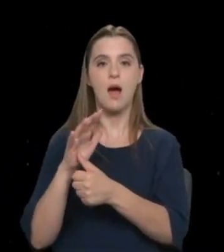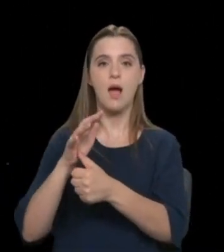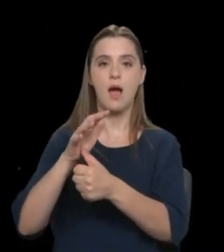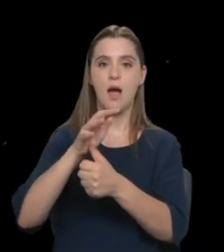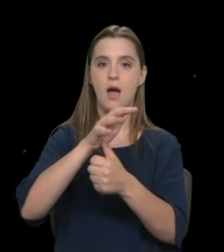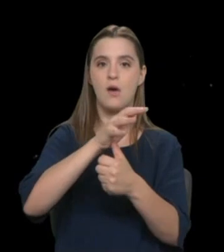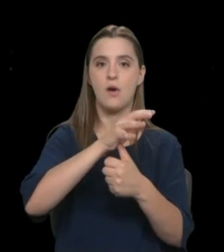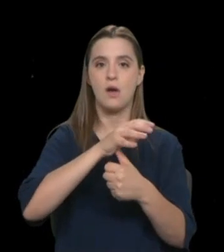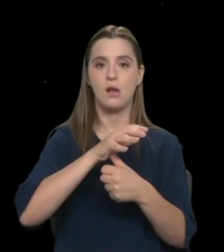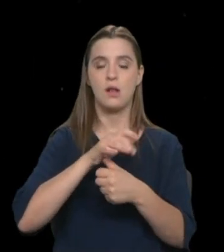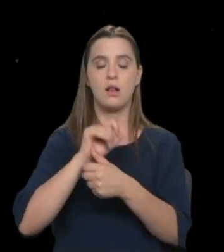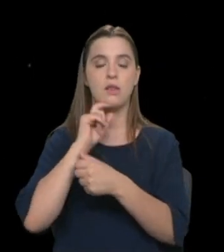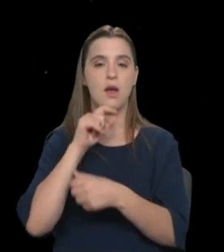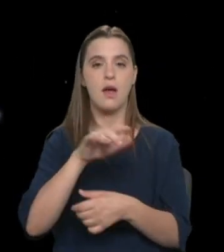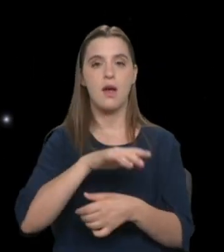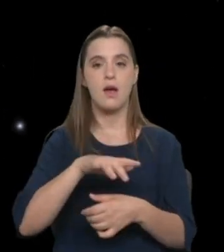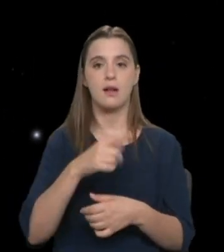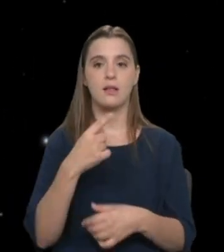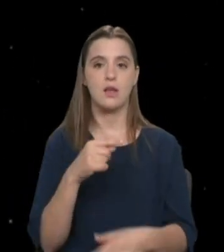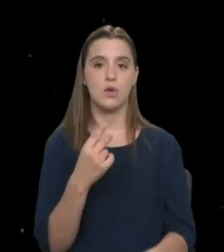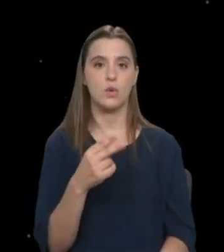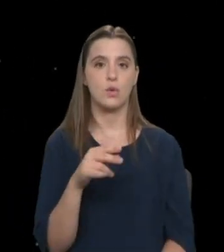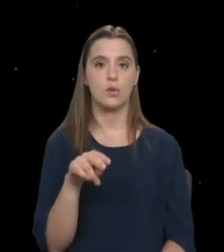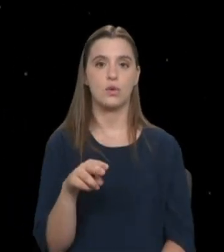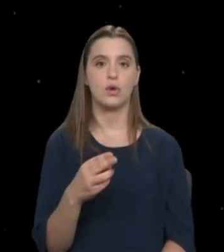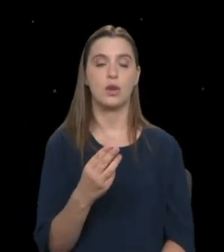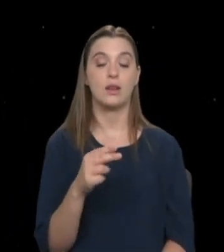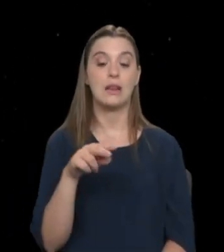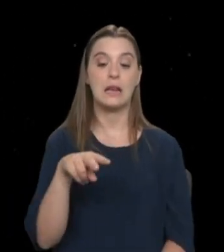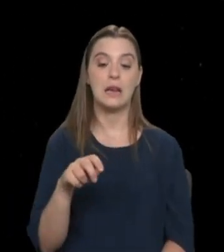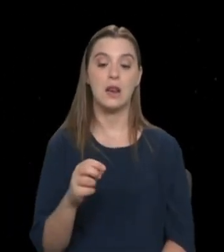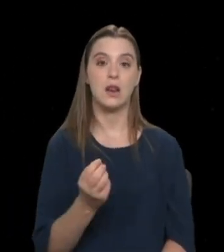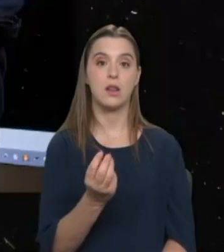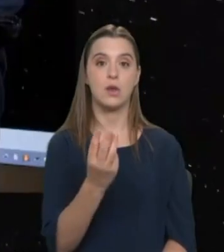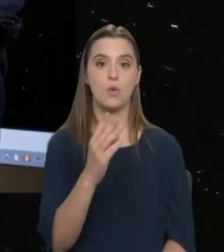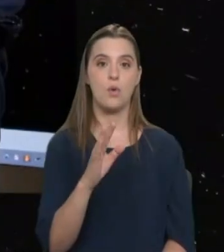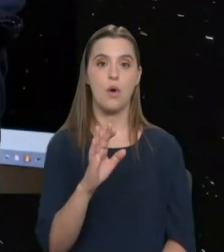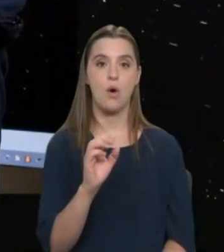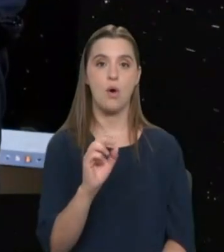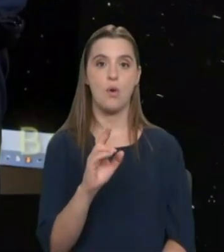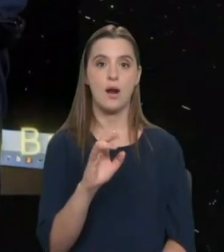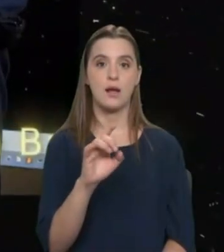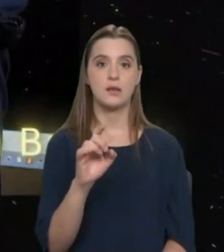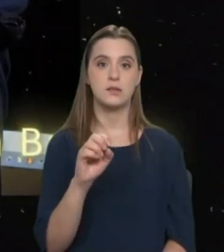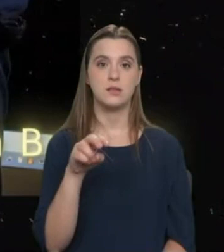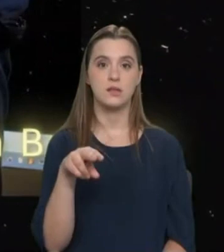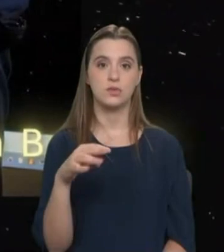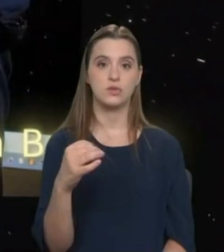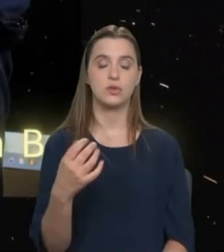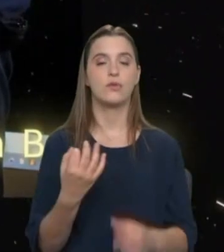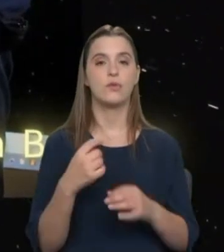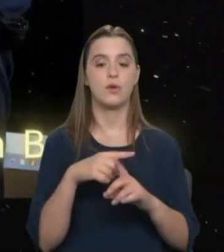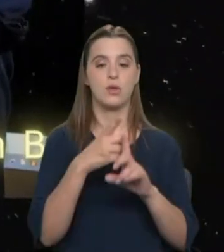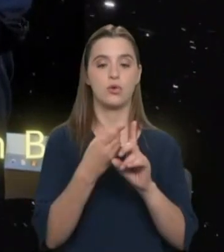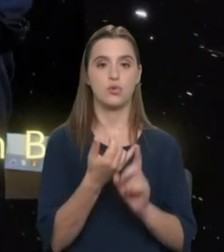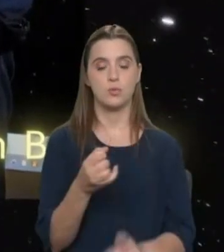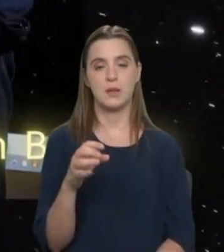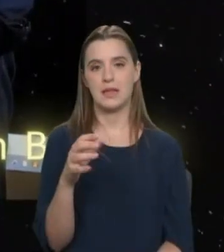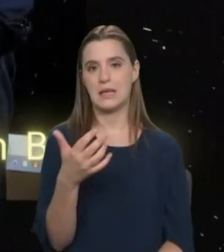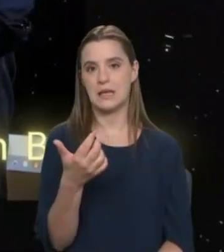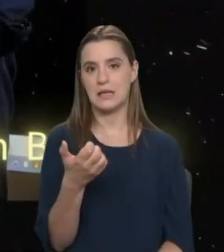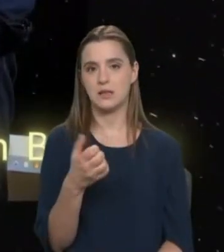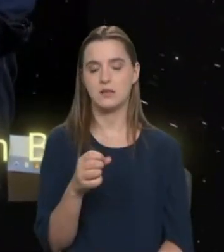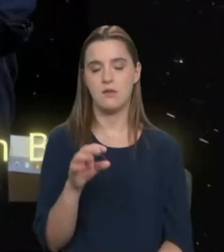bem que temos. Chama-se New Horizons. New Horizons revelou-nos Plutão em 2015, já andou a analisar outros corpos naquela